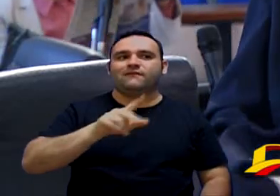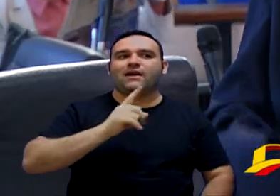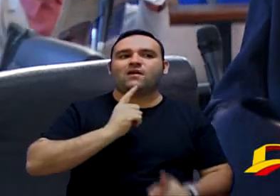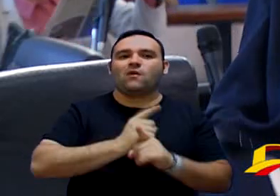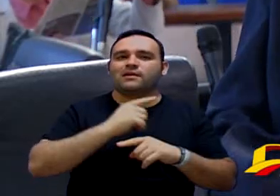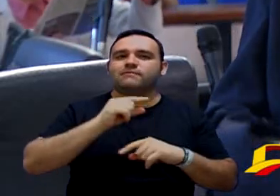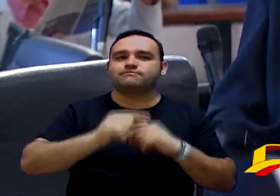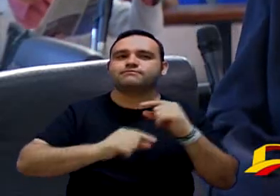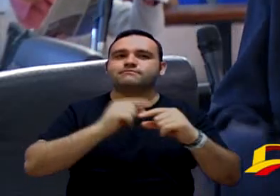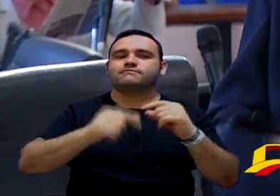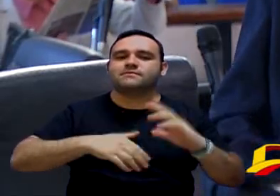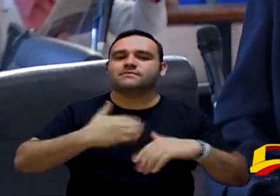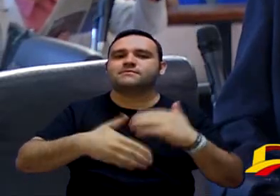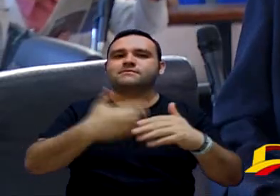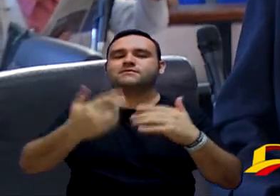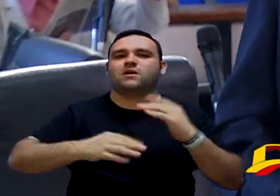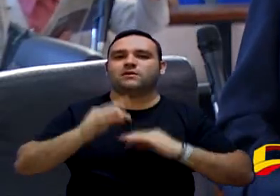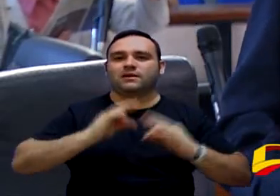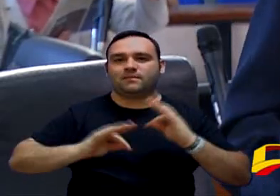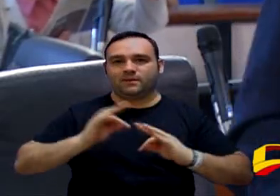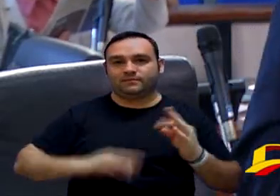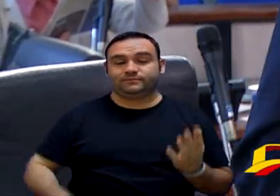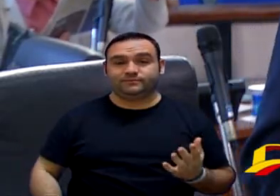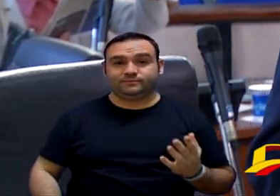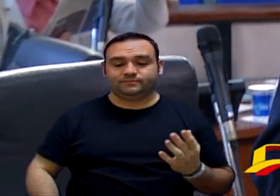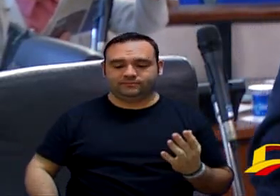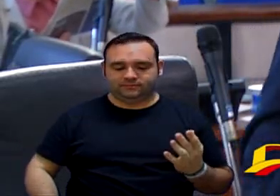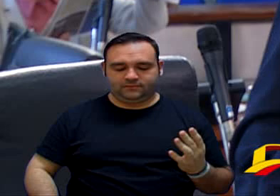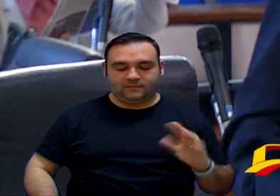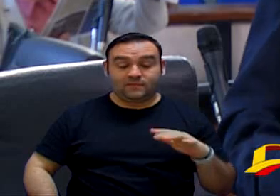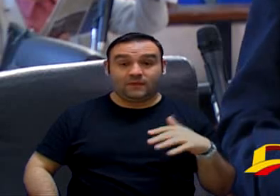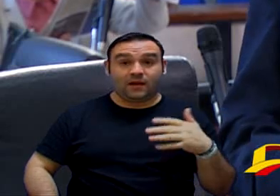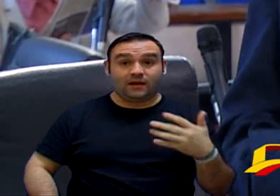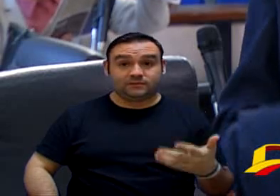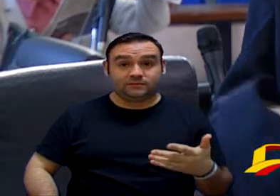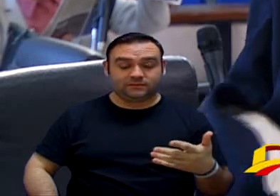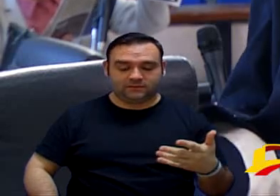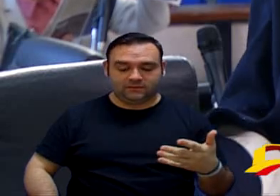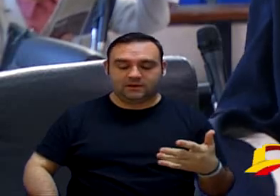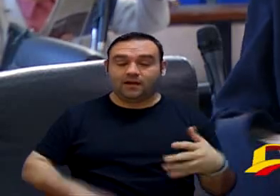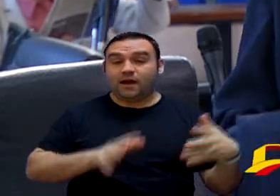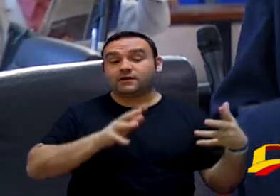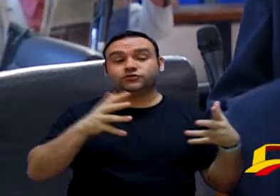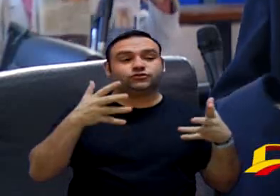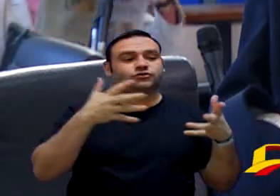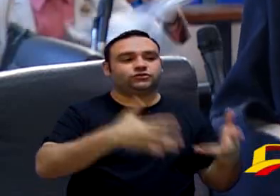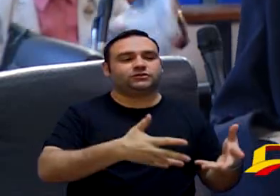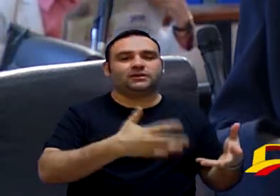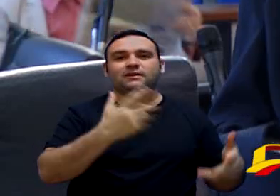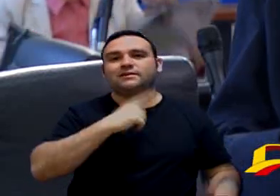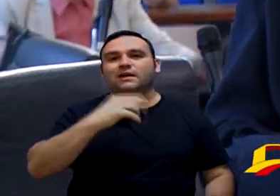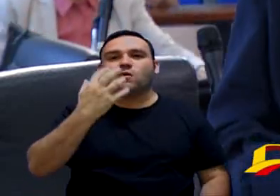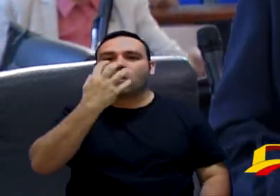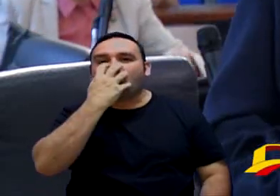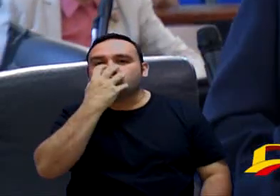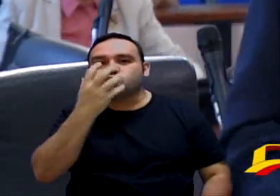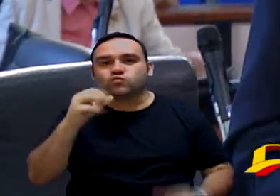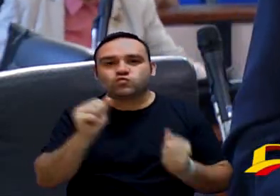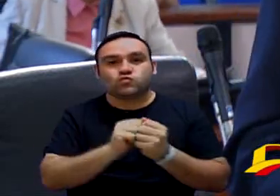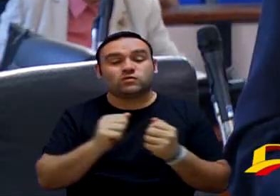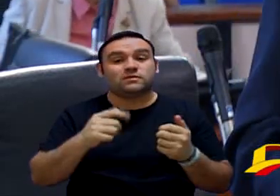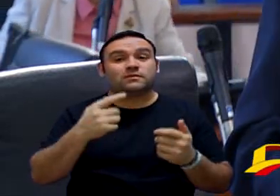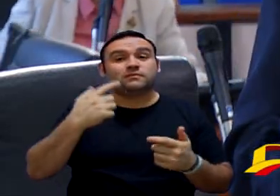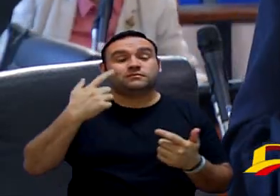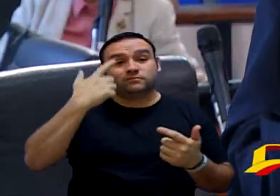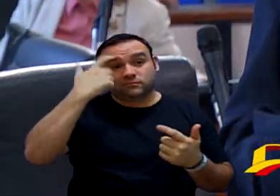descobrindo ao longo do tratamento não é E aí chegando na Instituição com o animal A